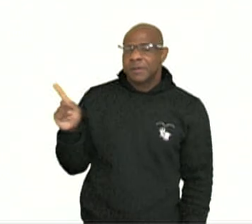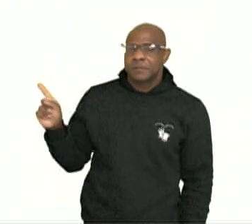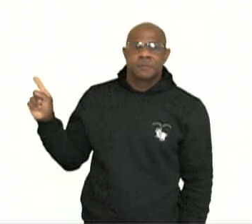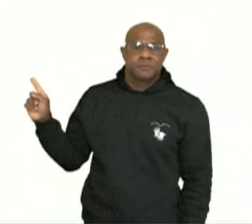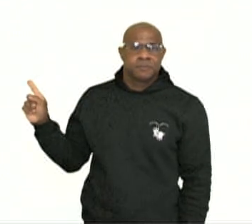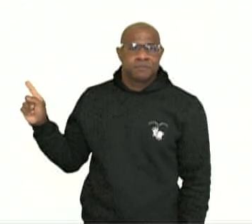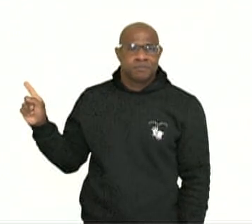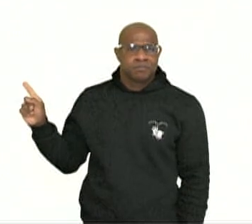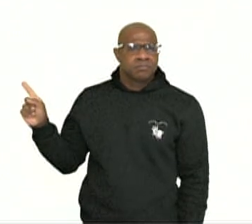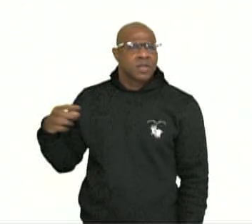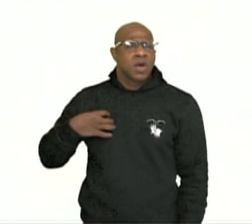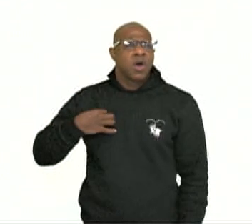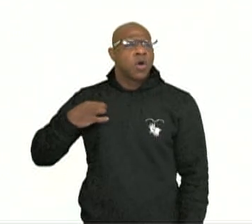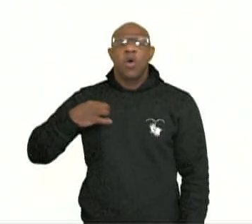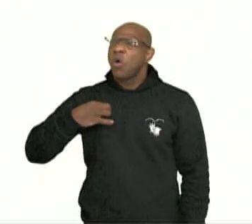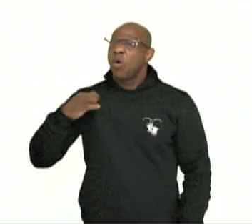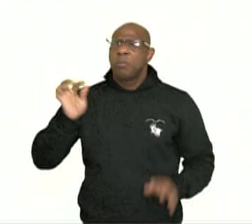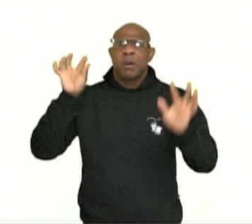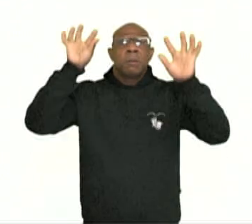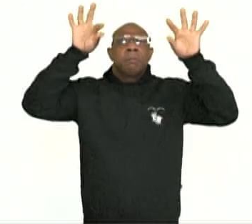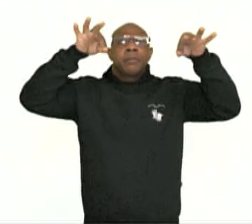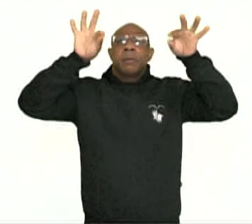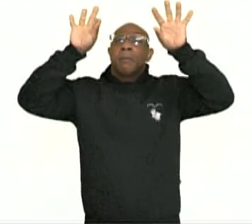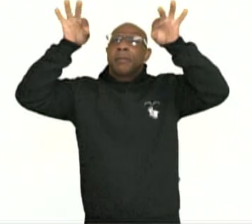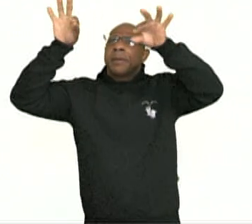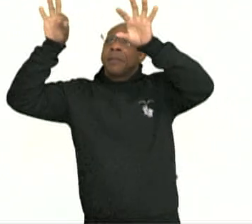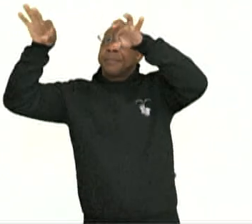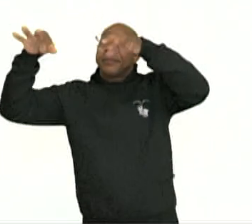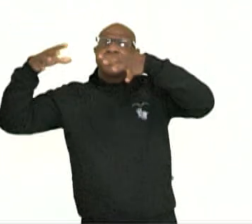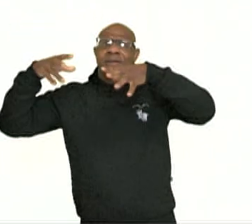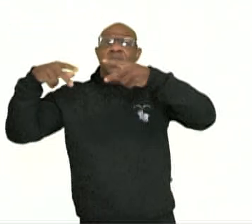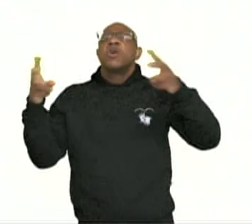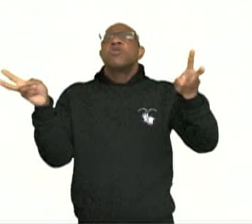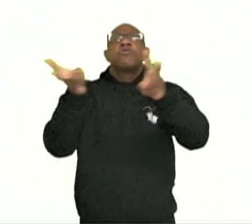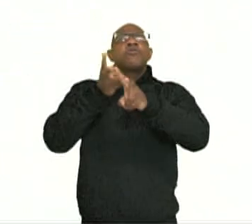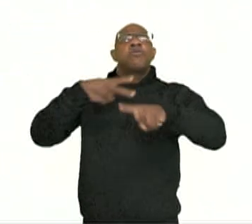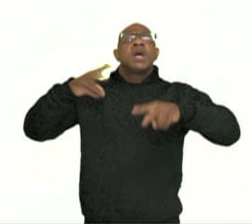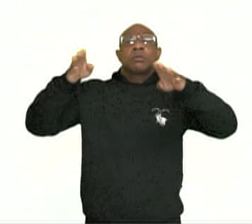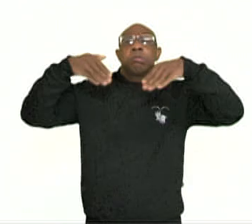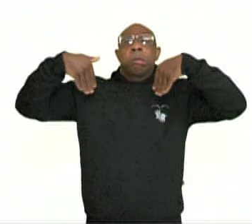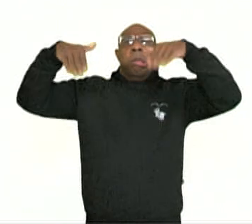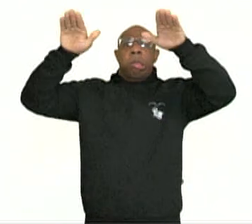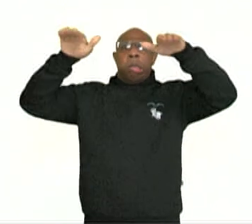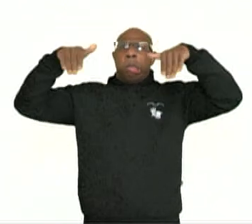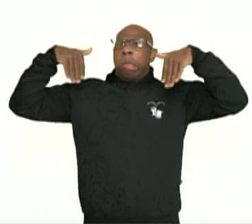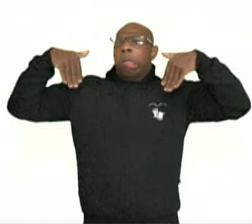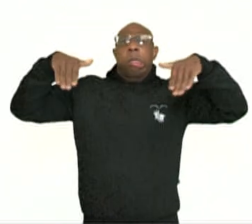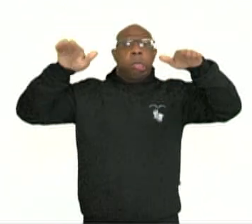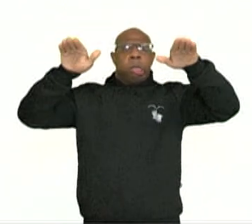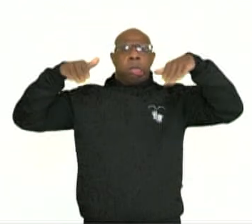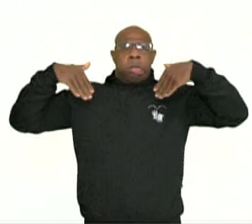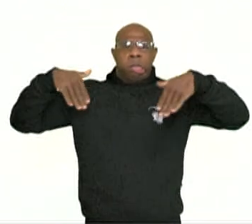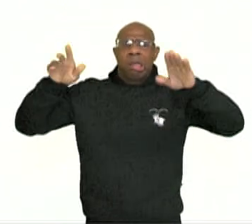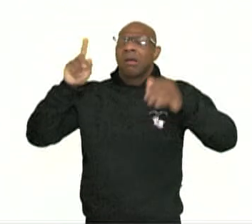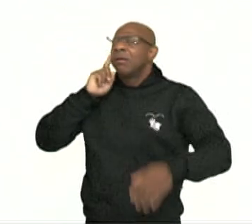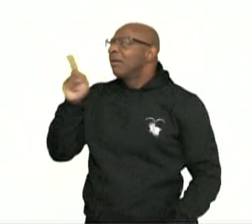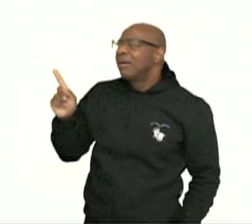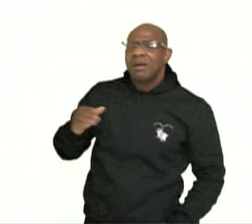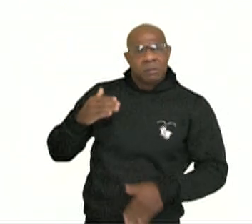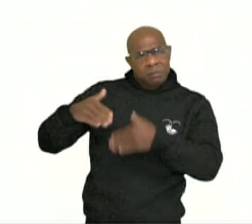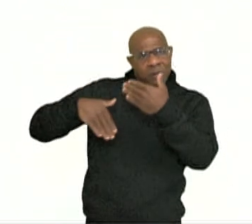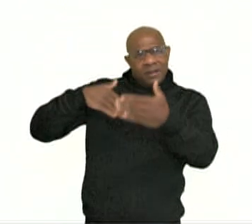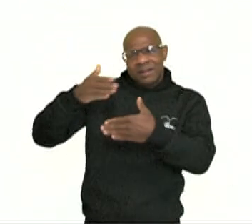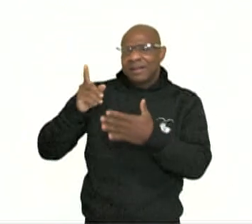Um varal com roupas estendidas, né, ao vento, né, e o processo da evaporação ocorrendo aqui, que